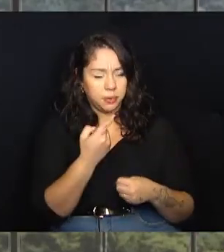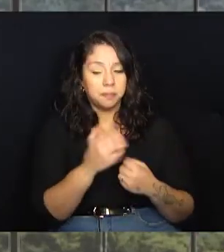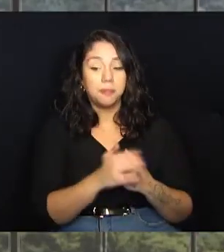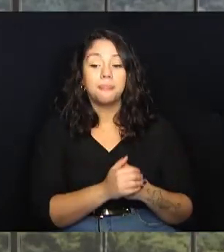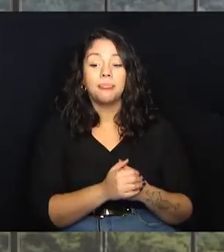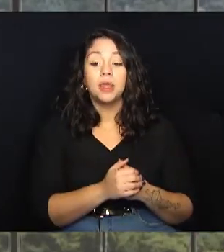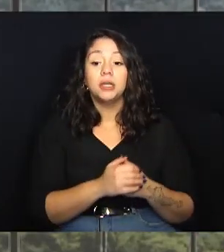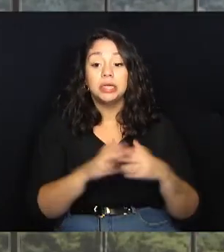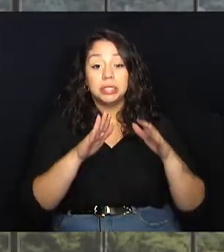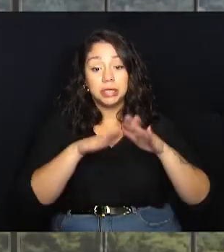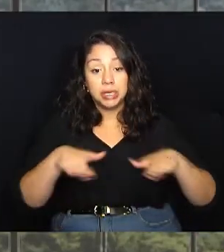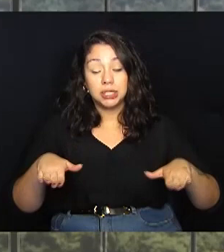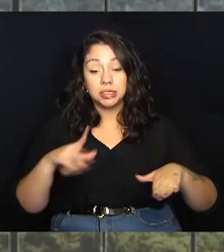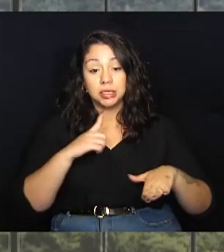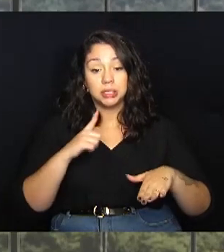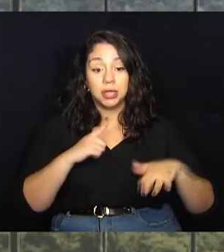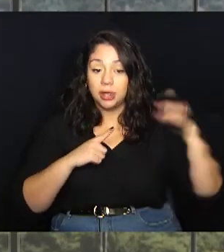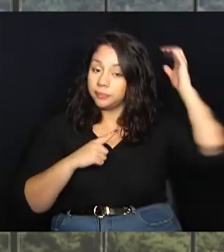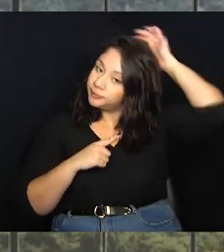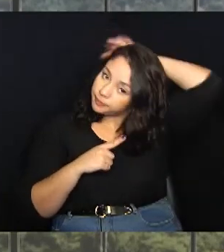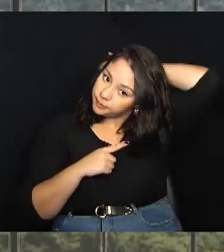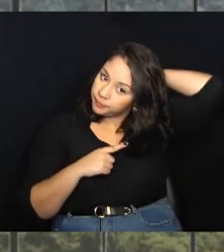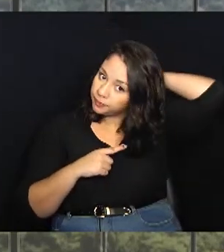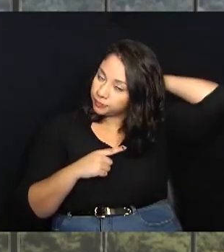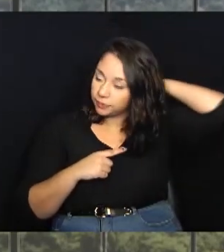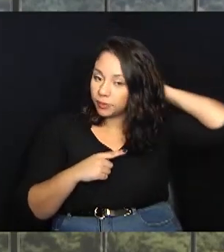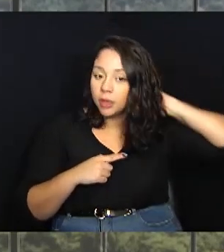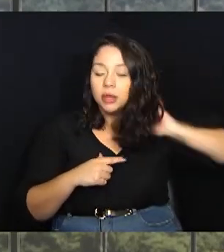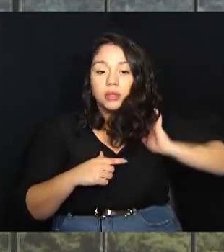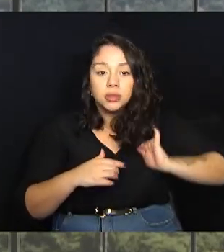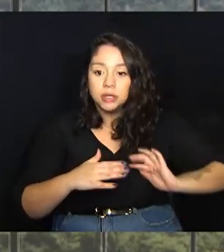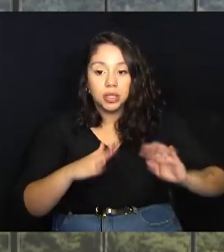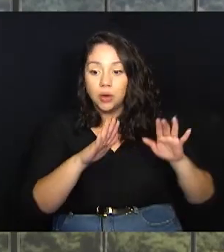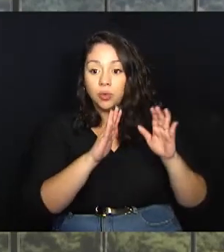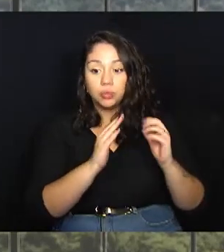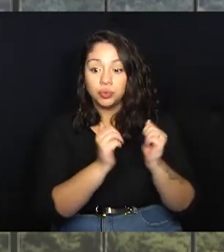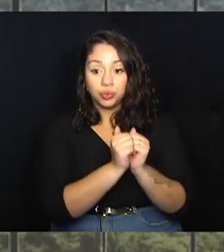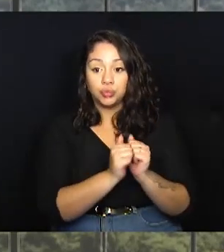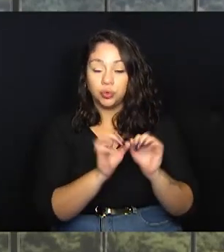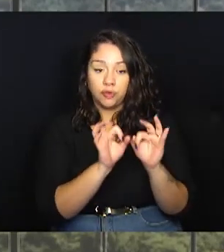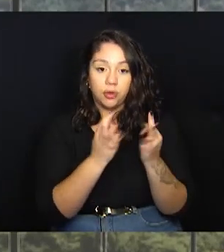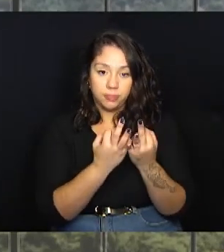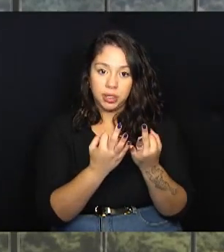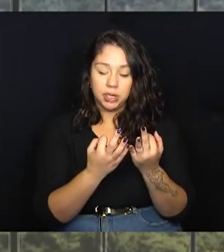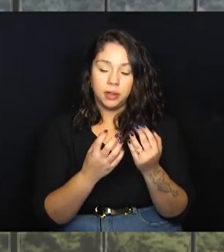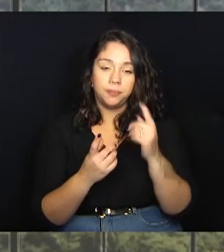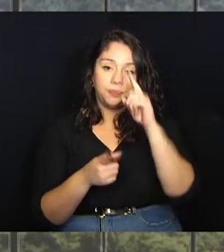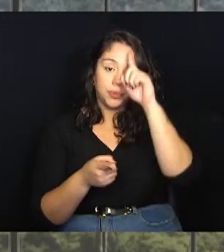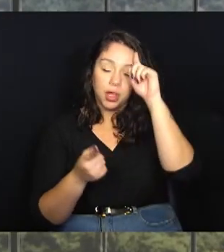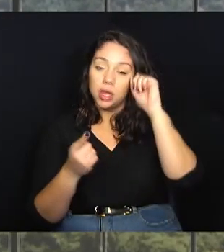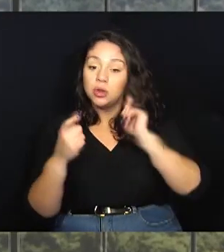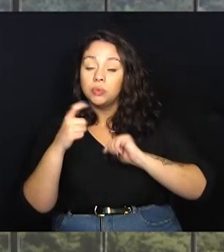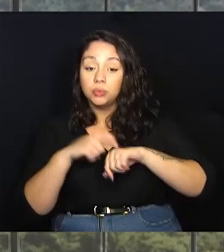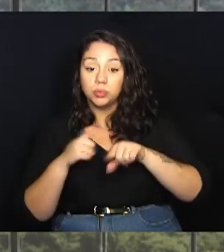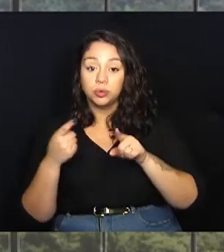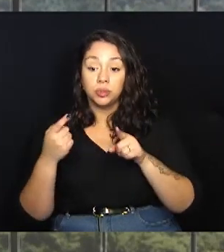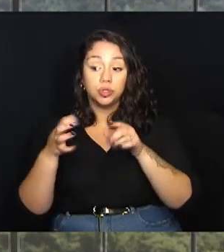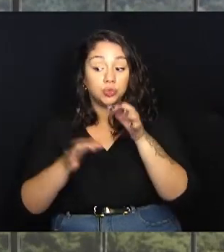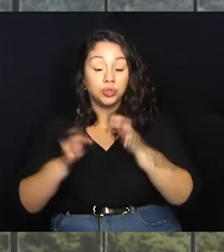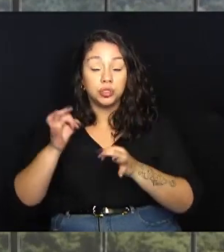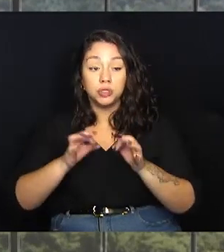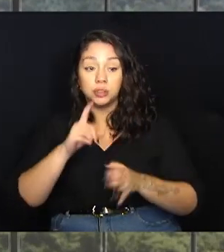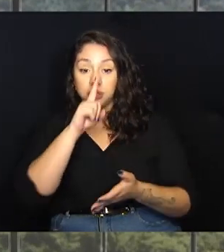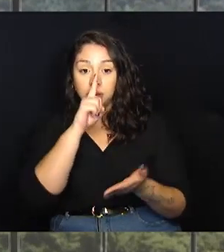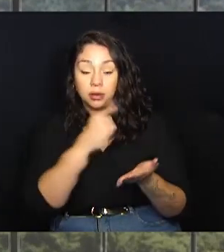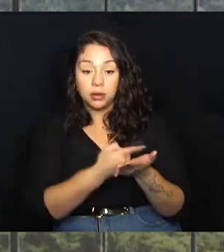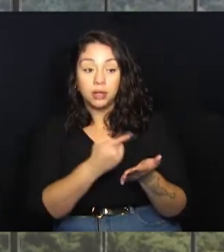por algum motivo, ela não fica com a sua família de origem. Enquanto isso, a justiça determina que ela